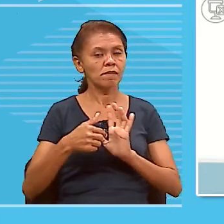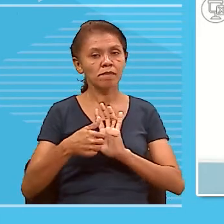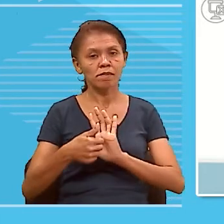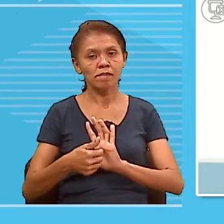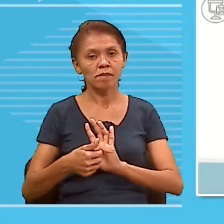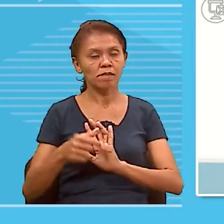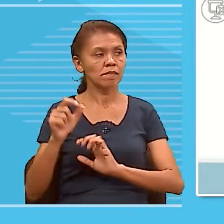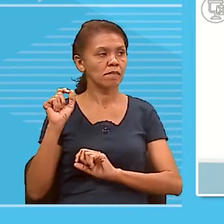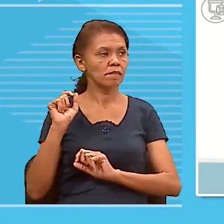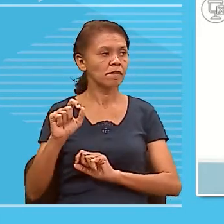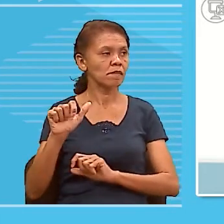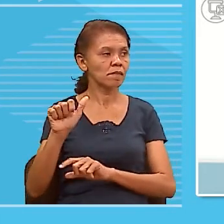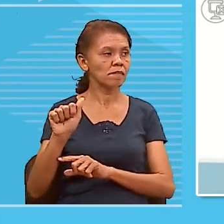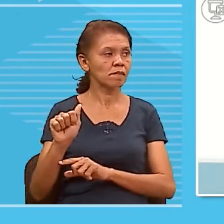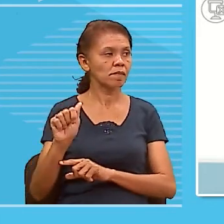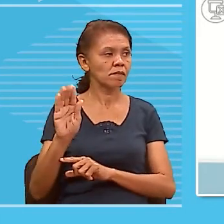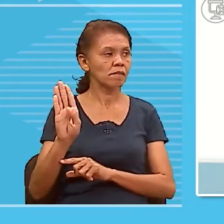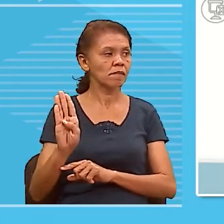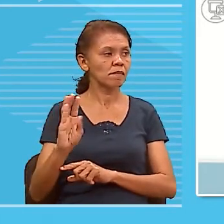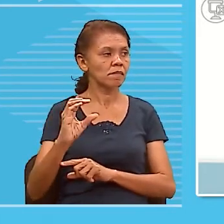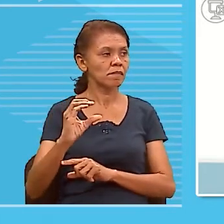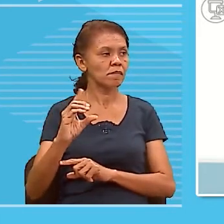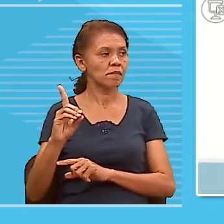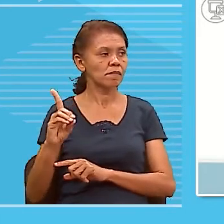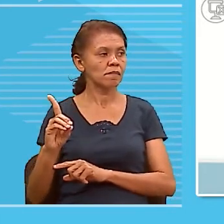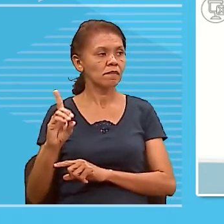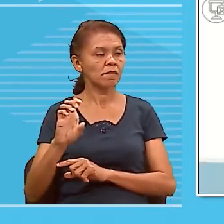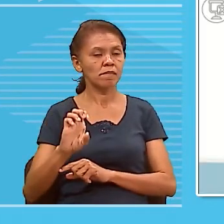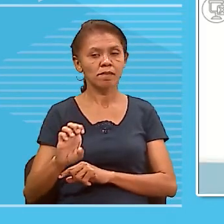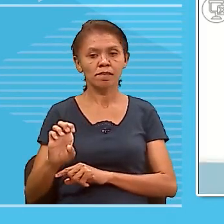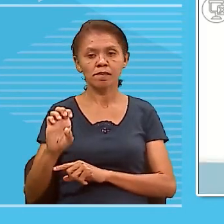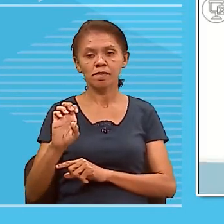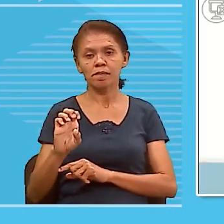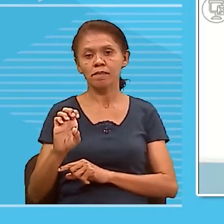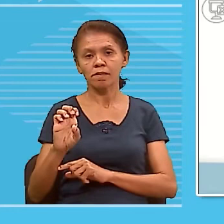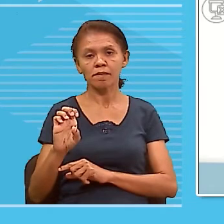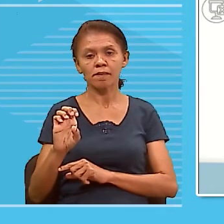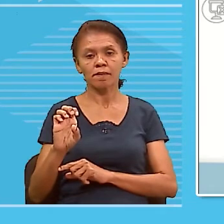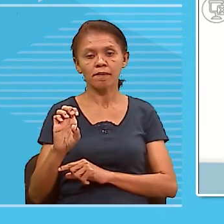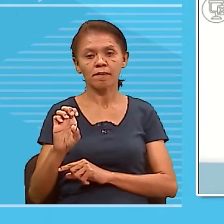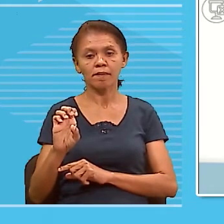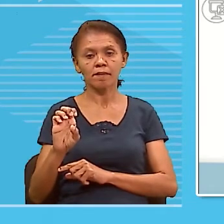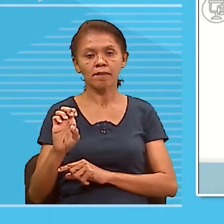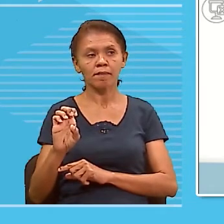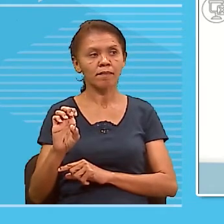Diga aí para mim esse como tem valor de que